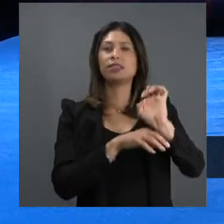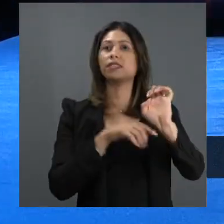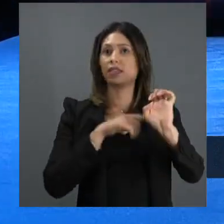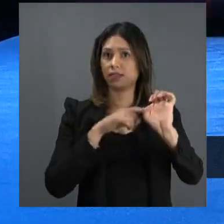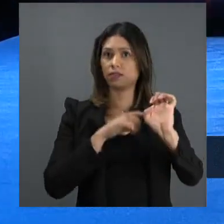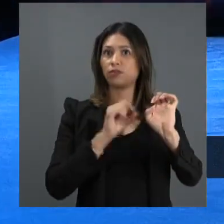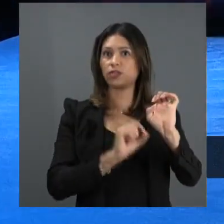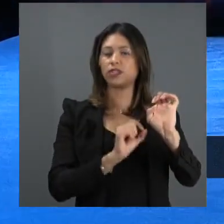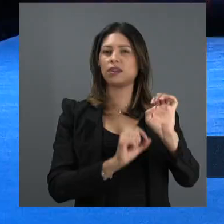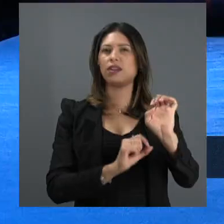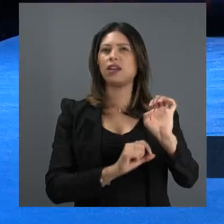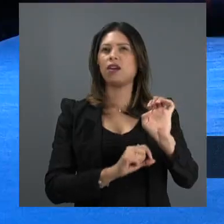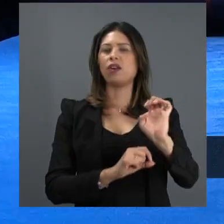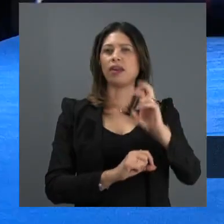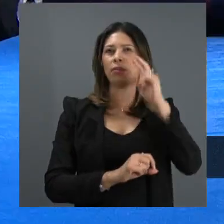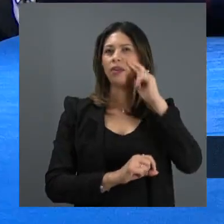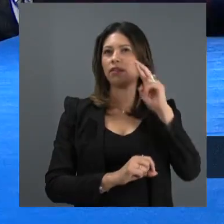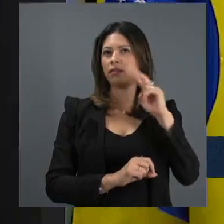Quero também